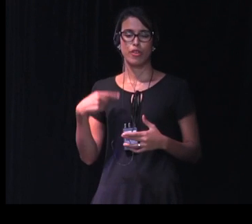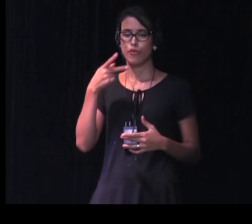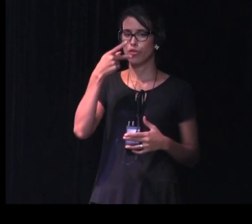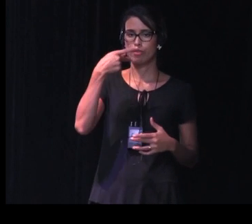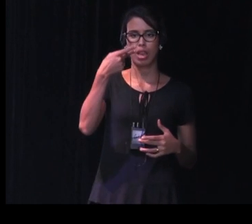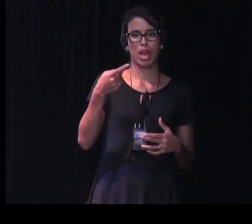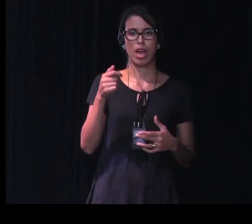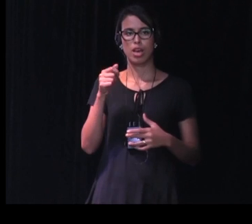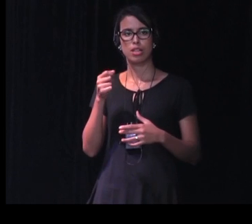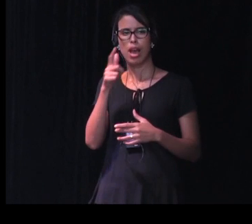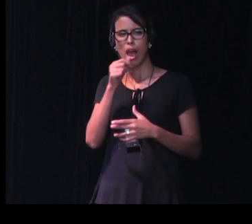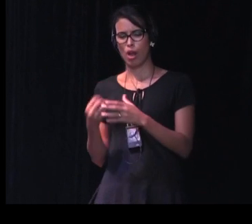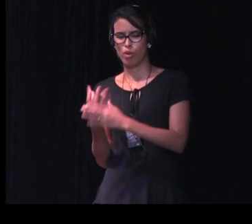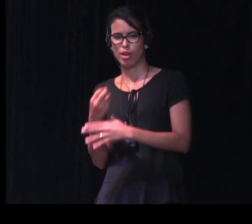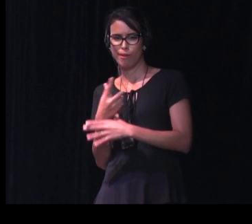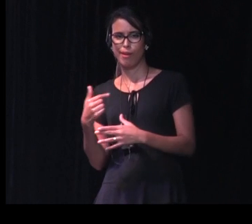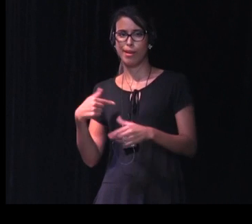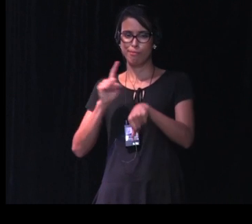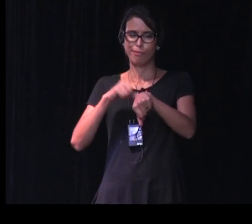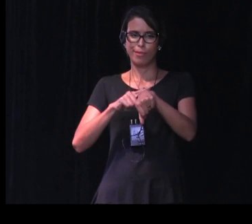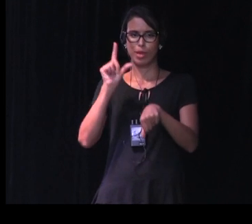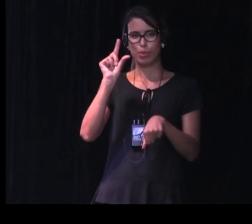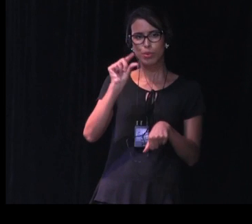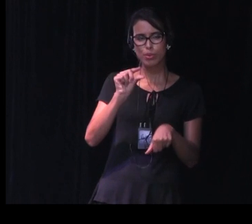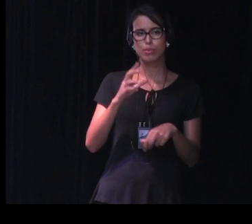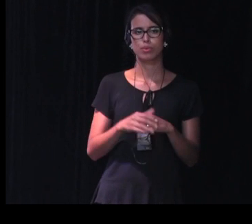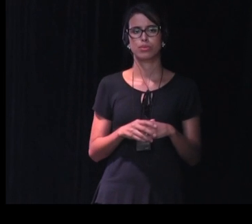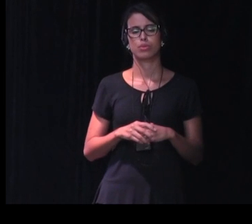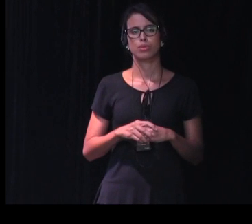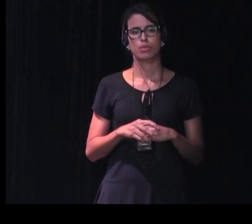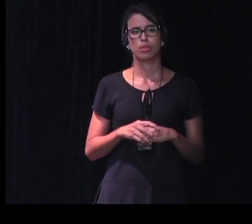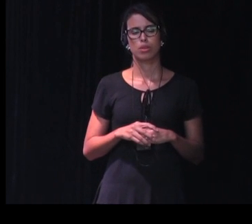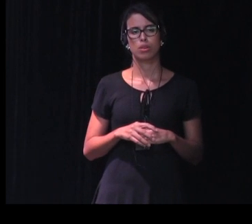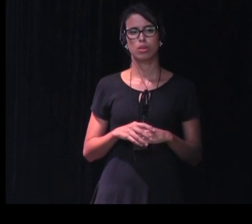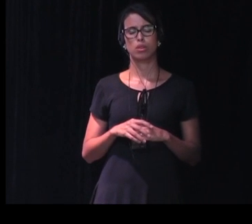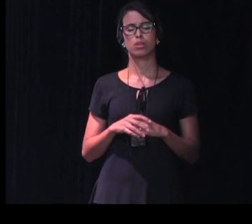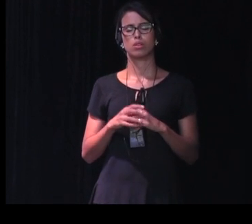Eu não vou conseguir falar sobre a fonte de água porque o tempo está um pouquinho curto, mas